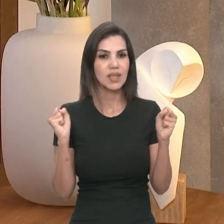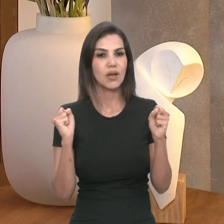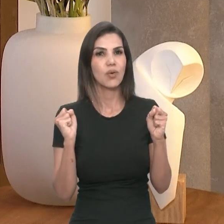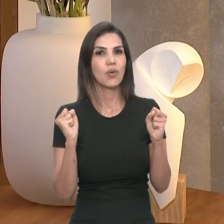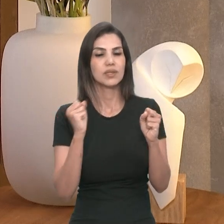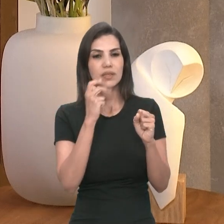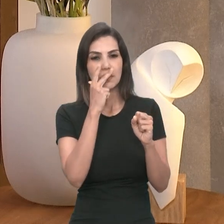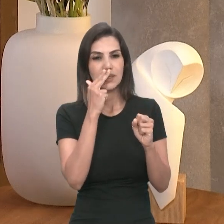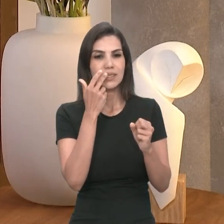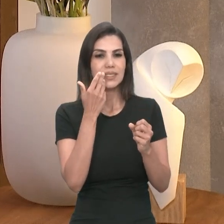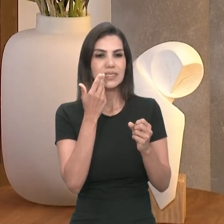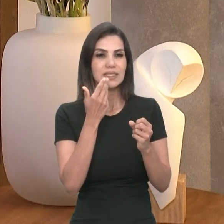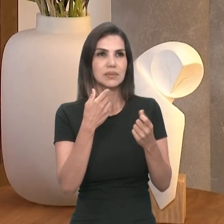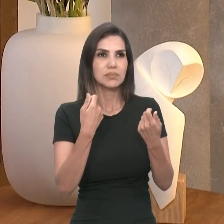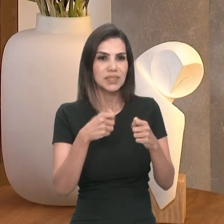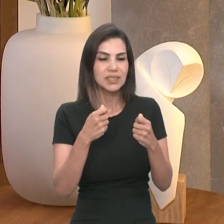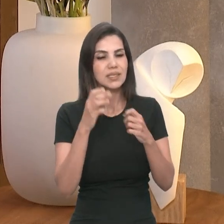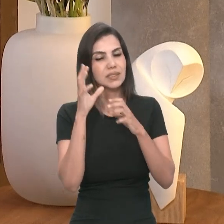uma